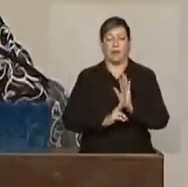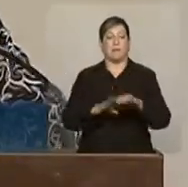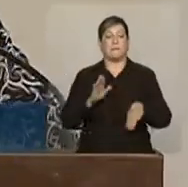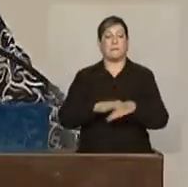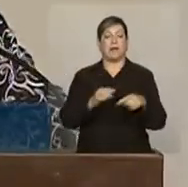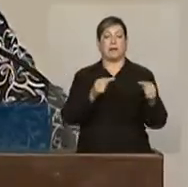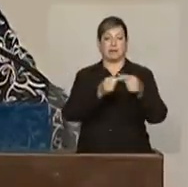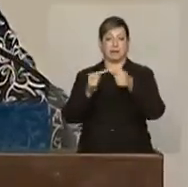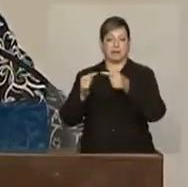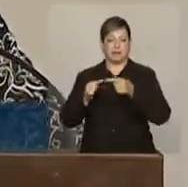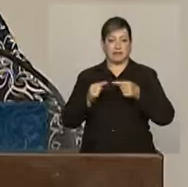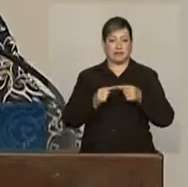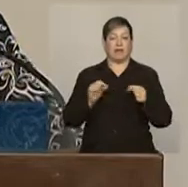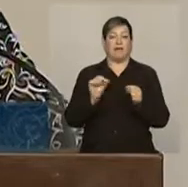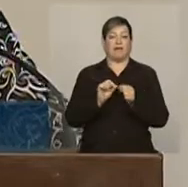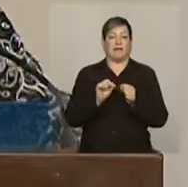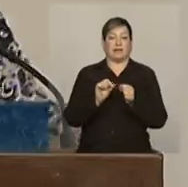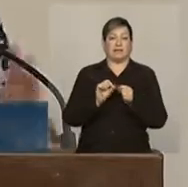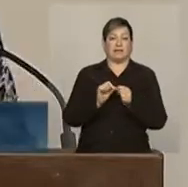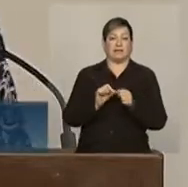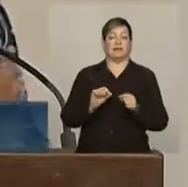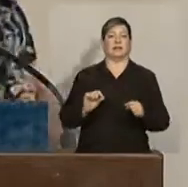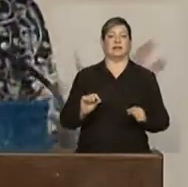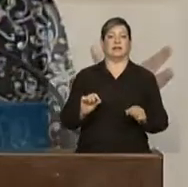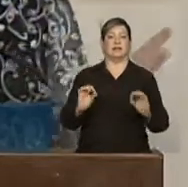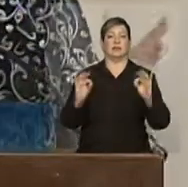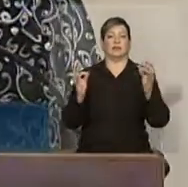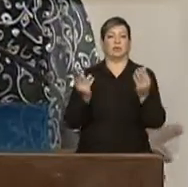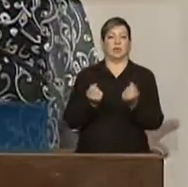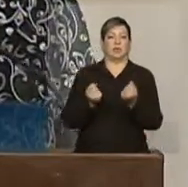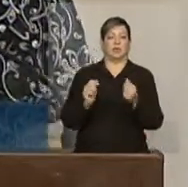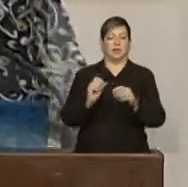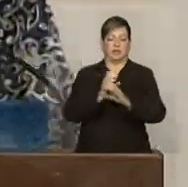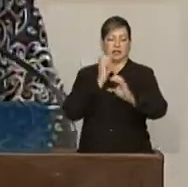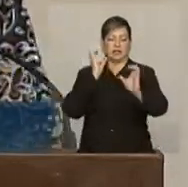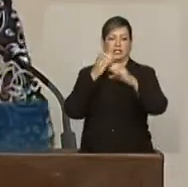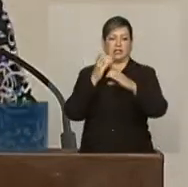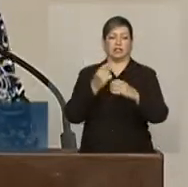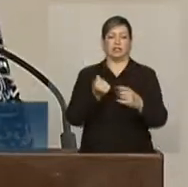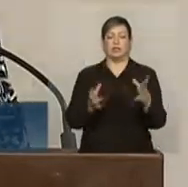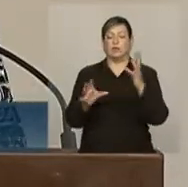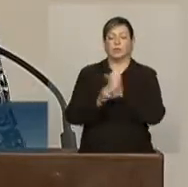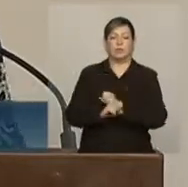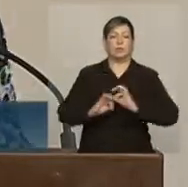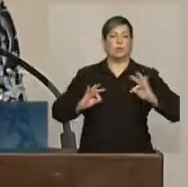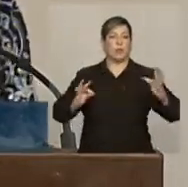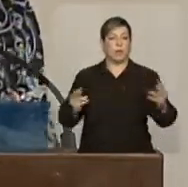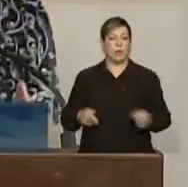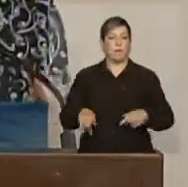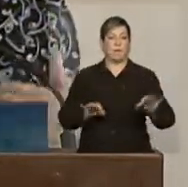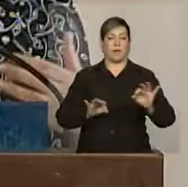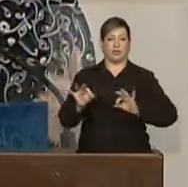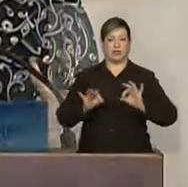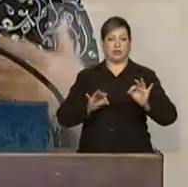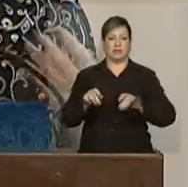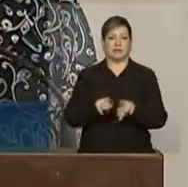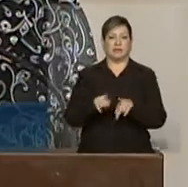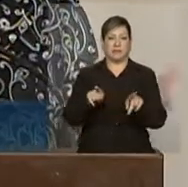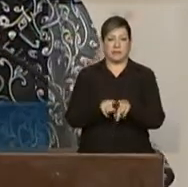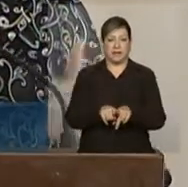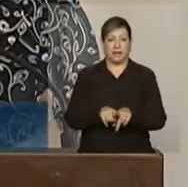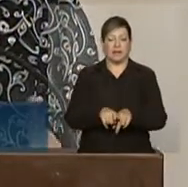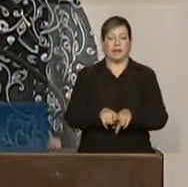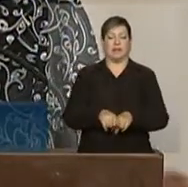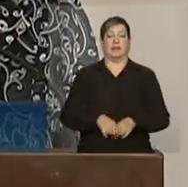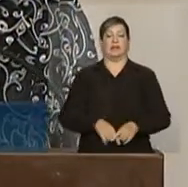à formatação de toda a engenharia financeira do projeto e também da